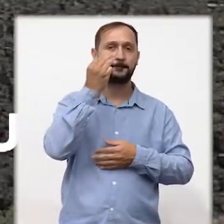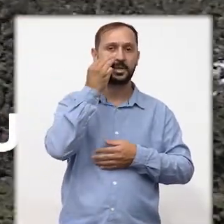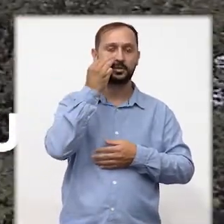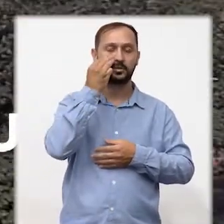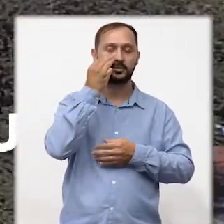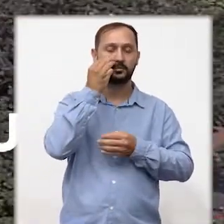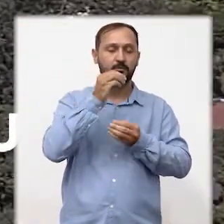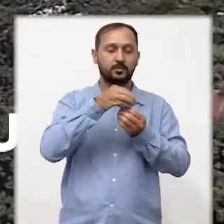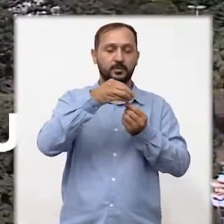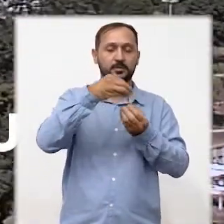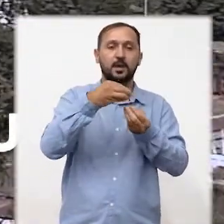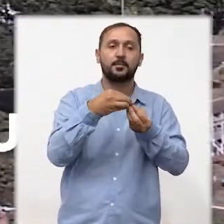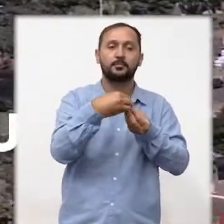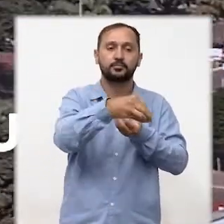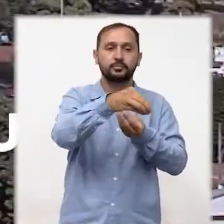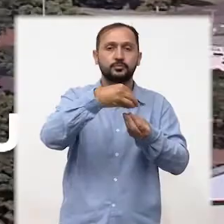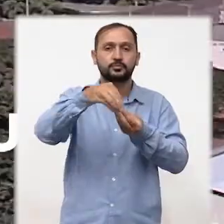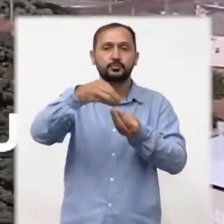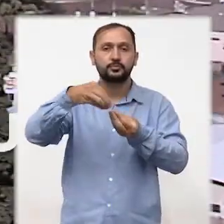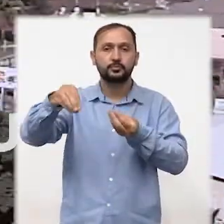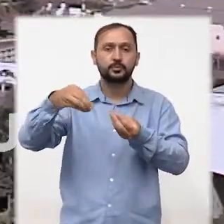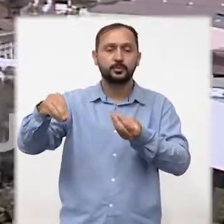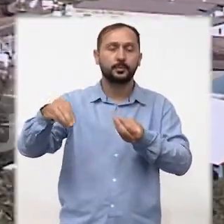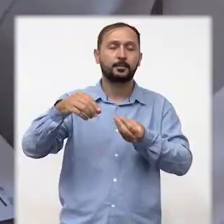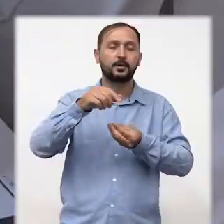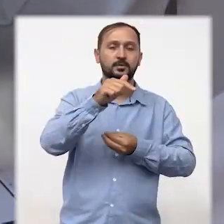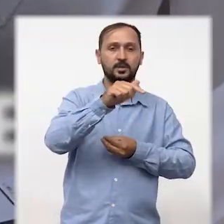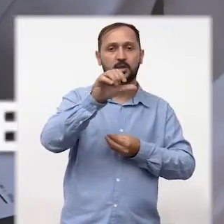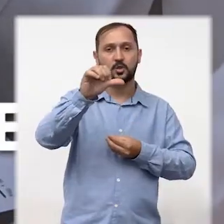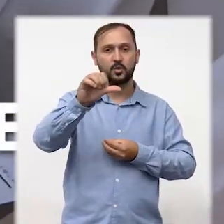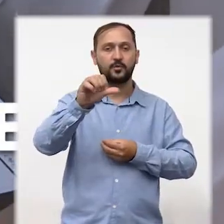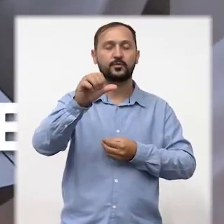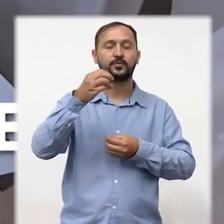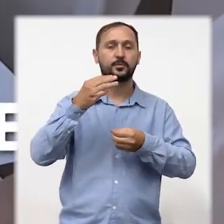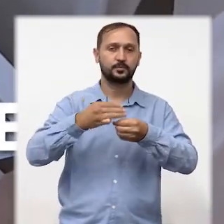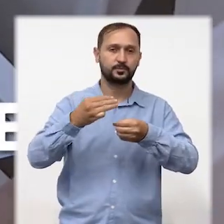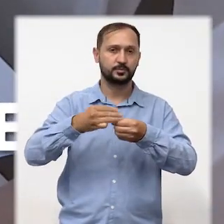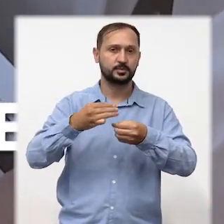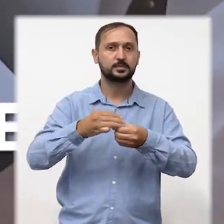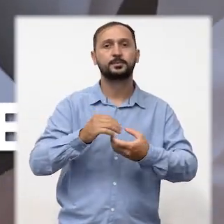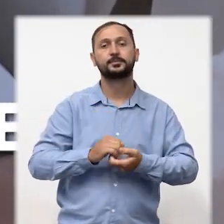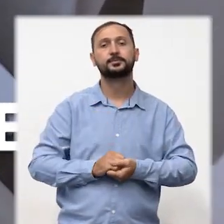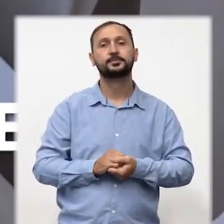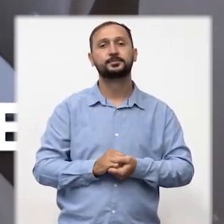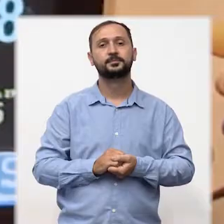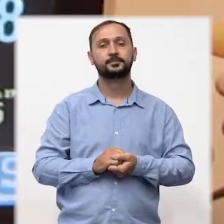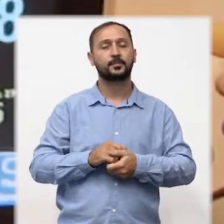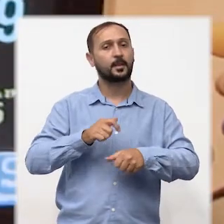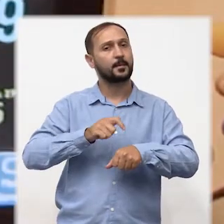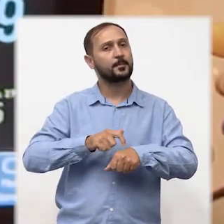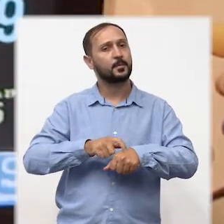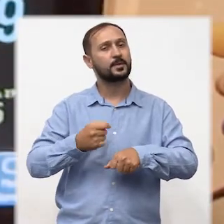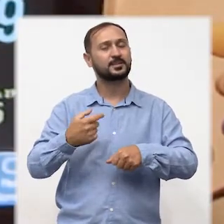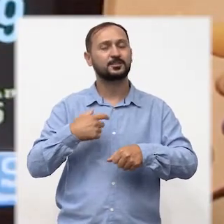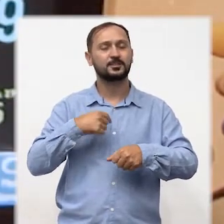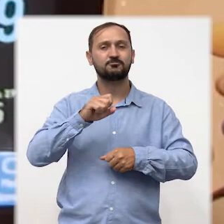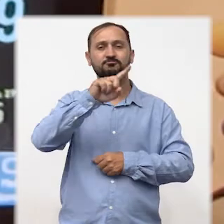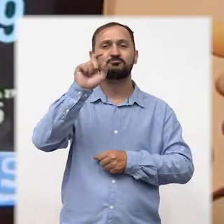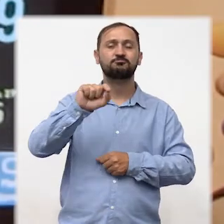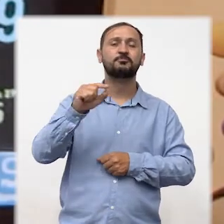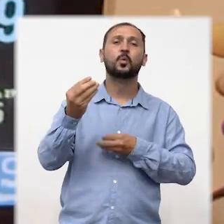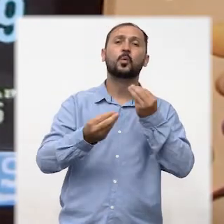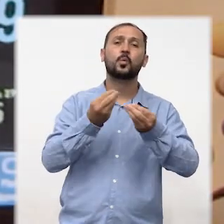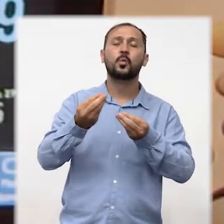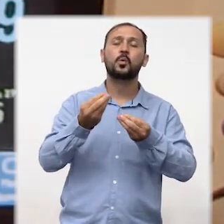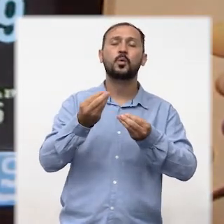serem distribuídos para os 79 municípios, sendo 40 milhões somente para a saúde. Nesse momento de